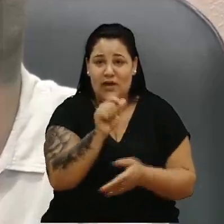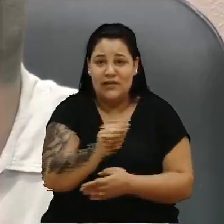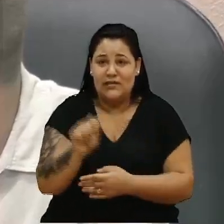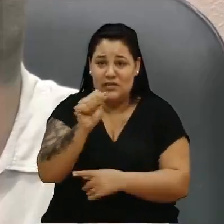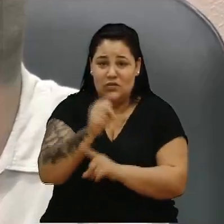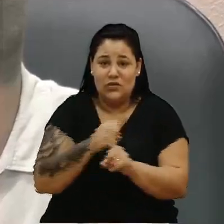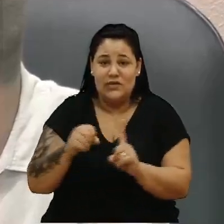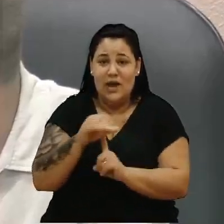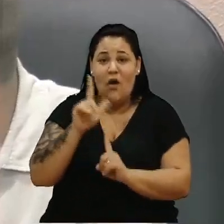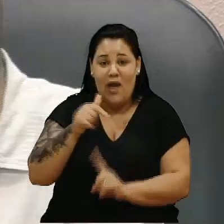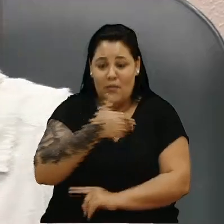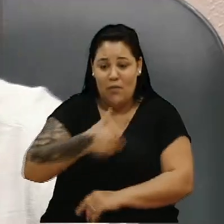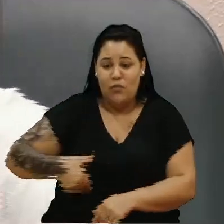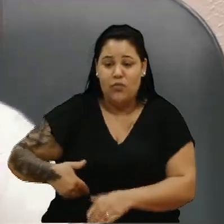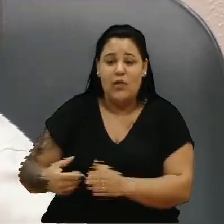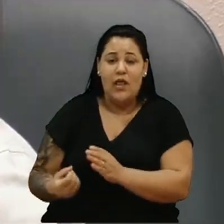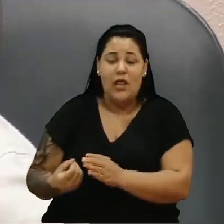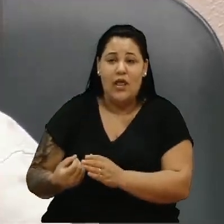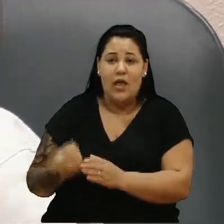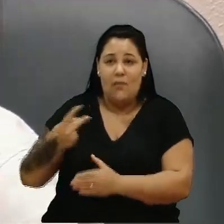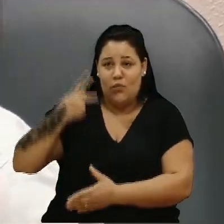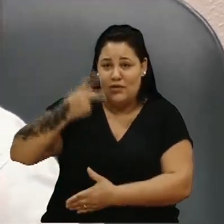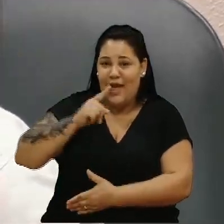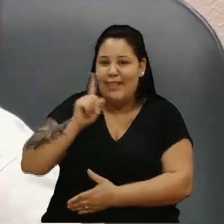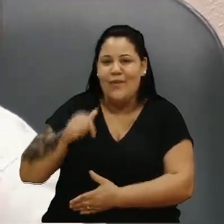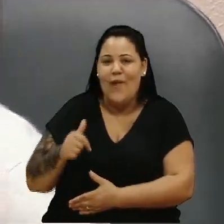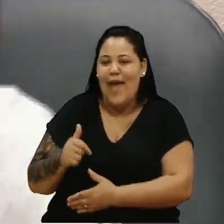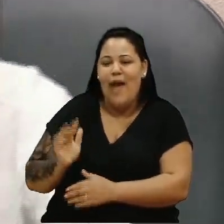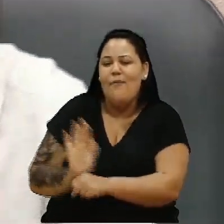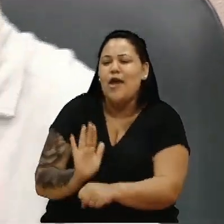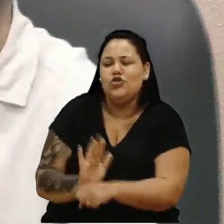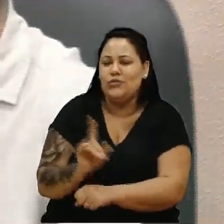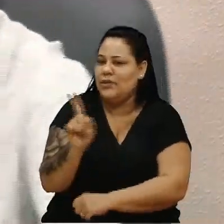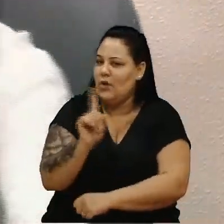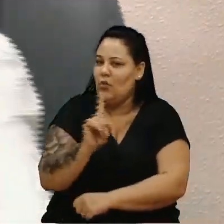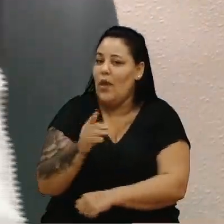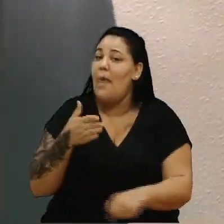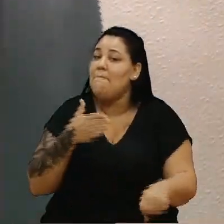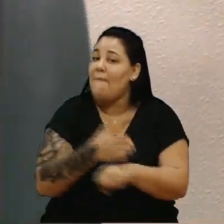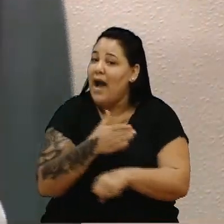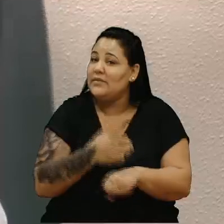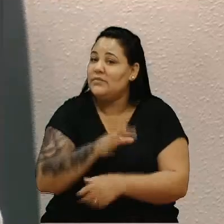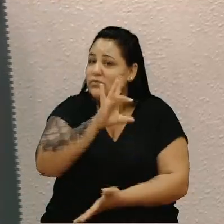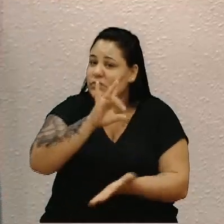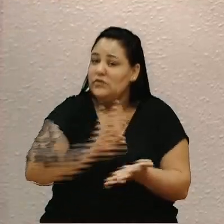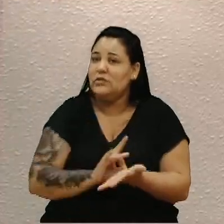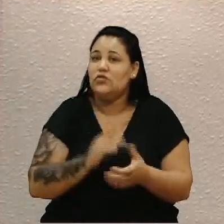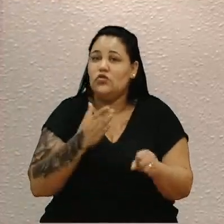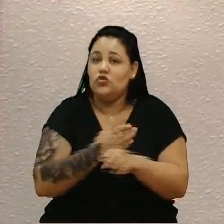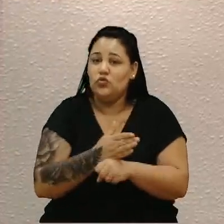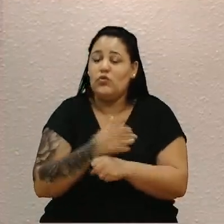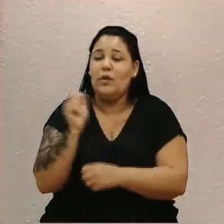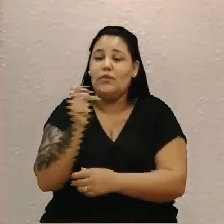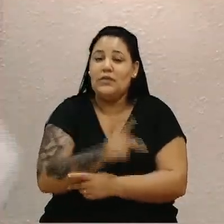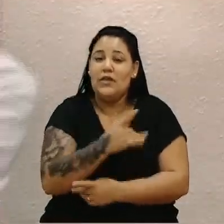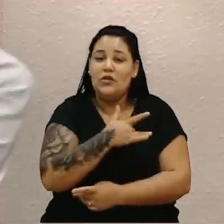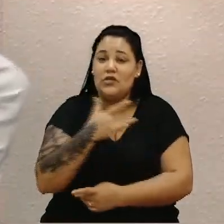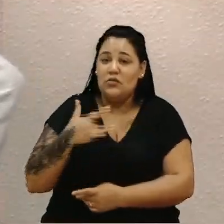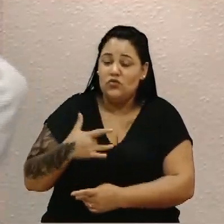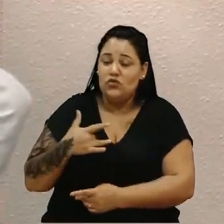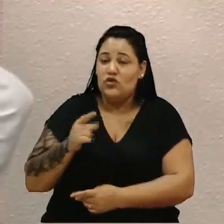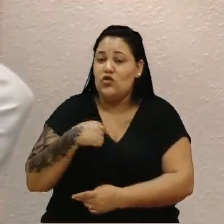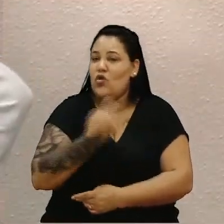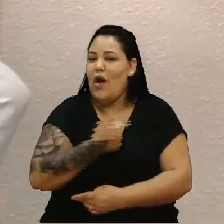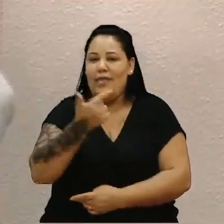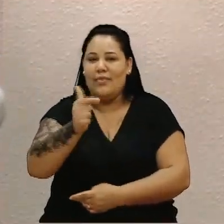uma política pública, né? Ela não é caridade, ela faz parte do tripé da Seguridade Social, junto com a Previdência e junto com a Saúde. Nós não temos